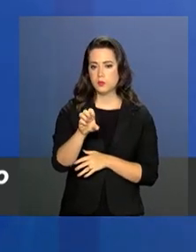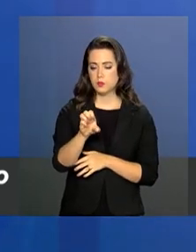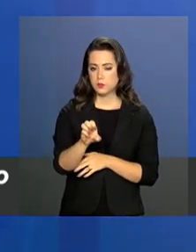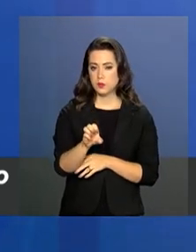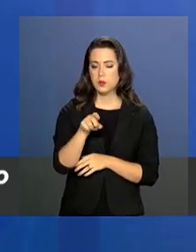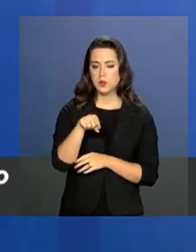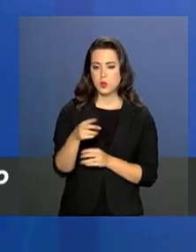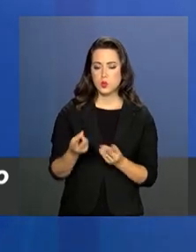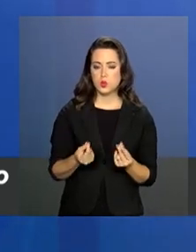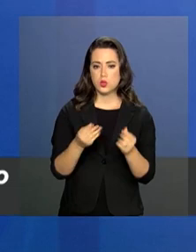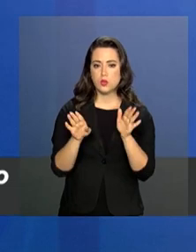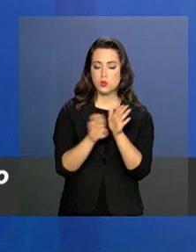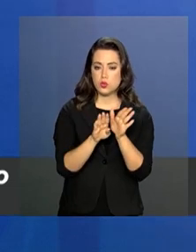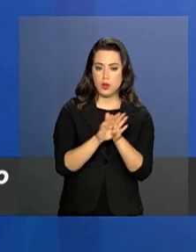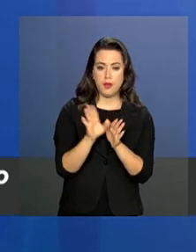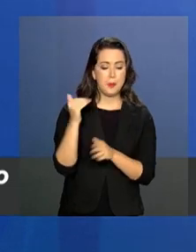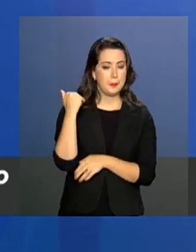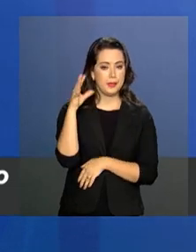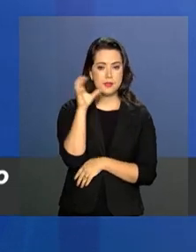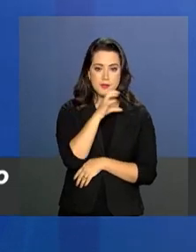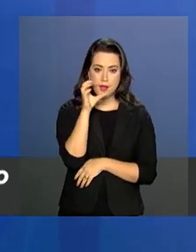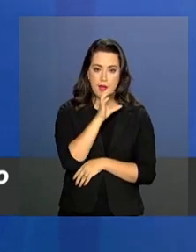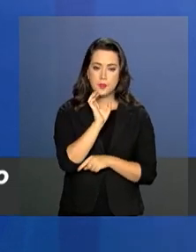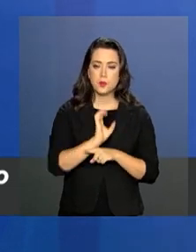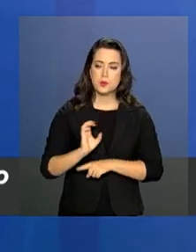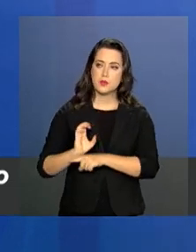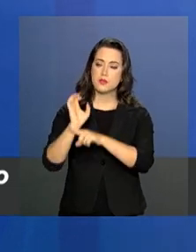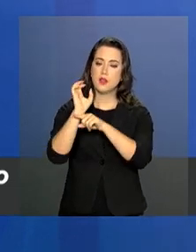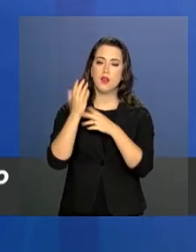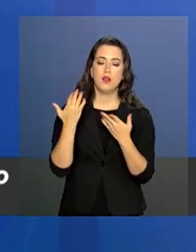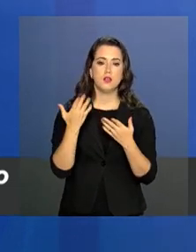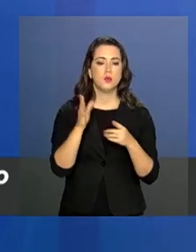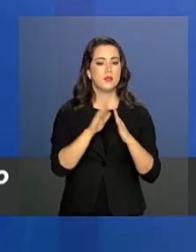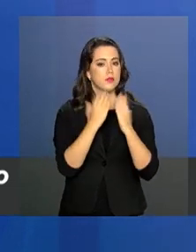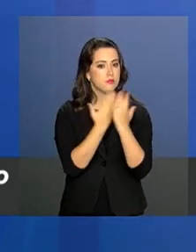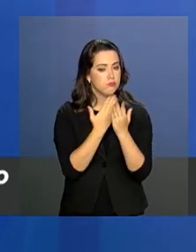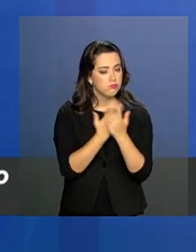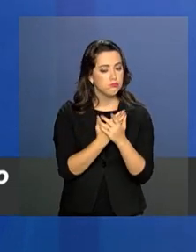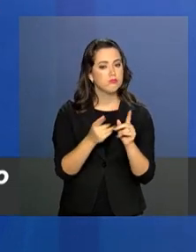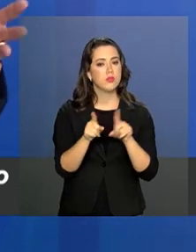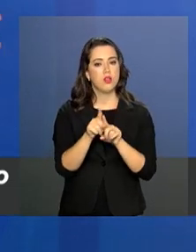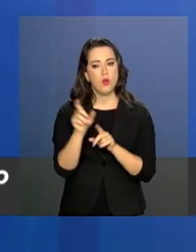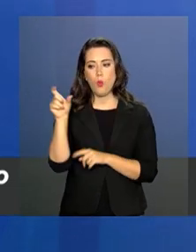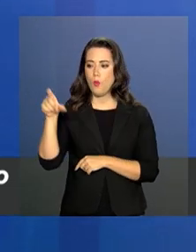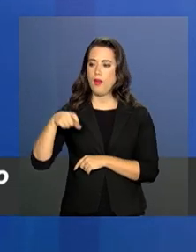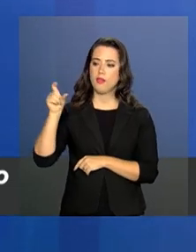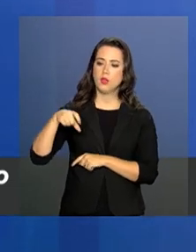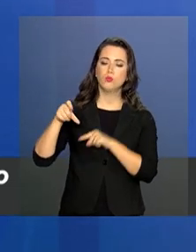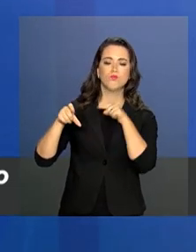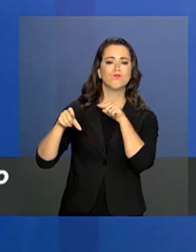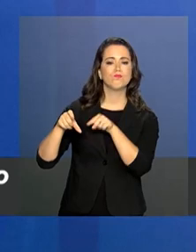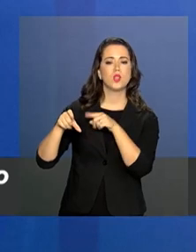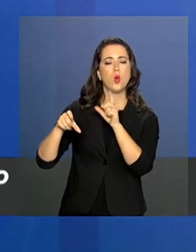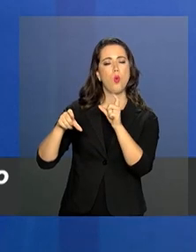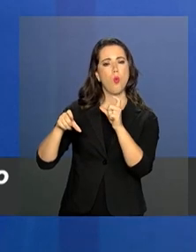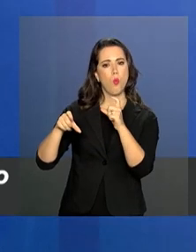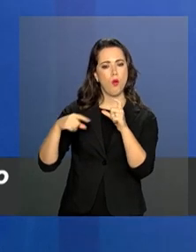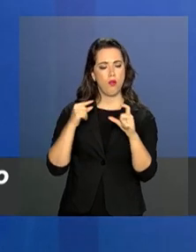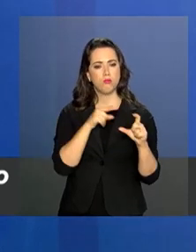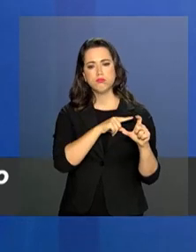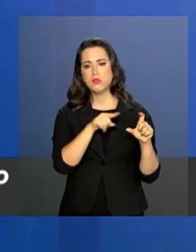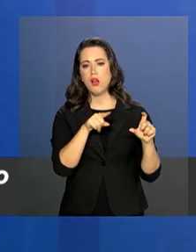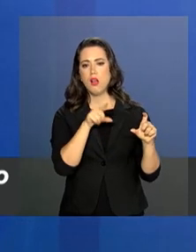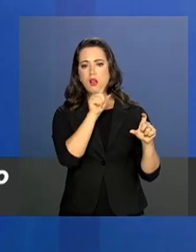chegue com mais agilidade aos estados as escolas com o cartão e acaba ser